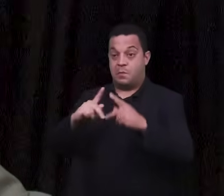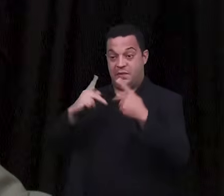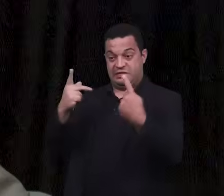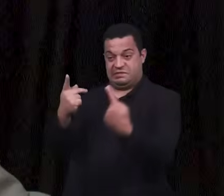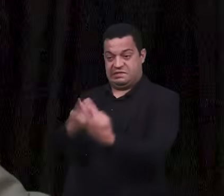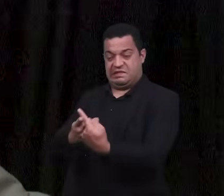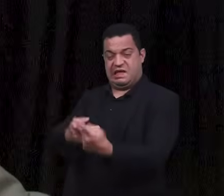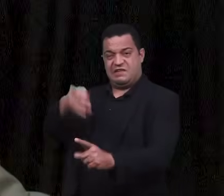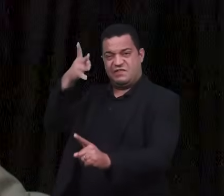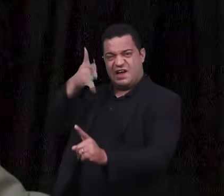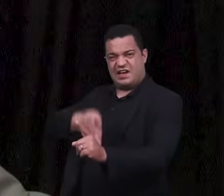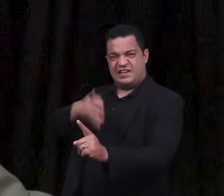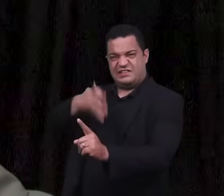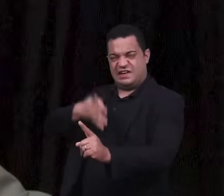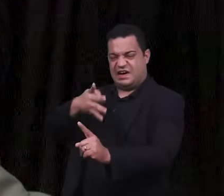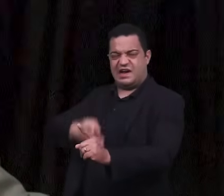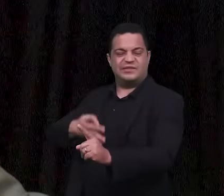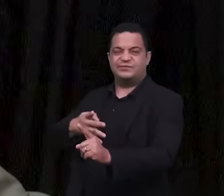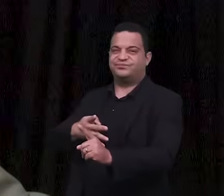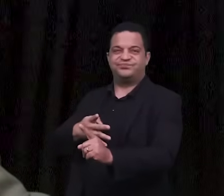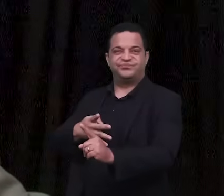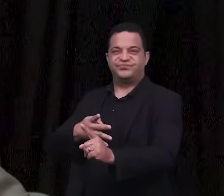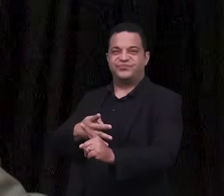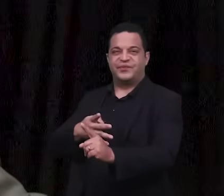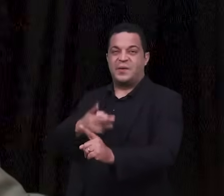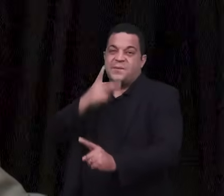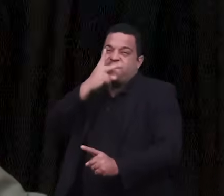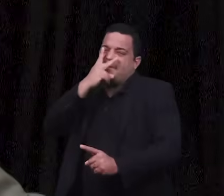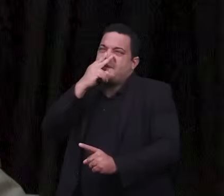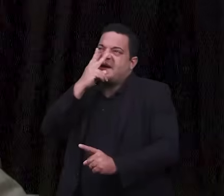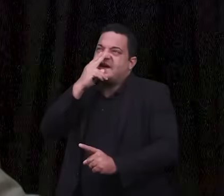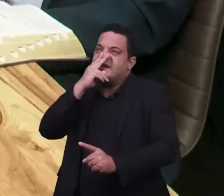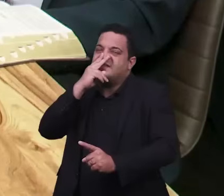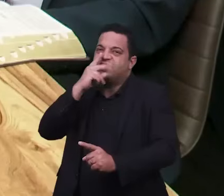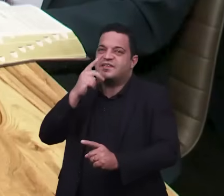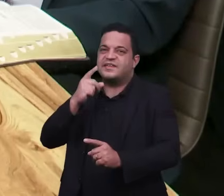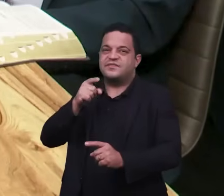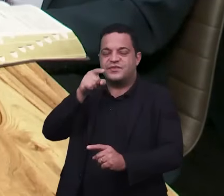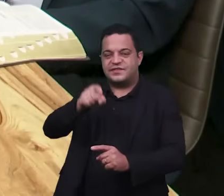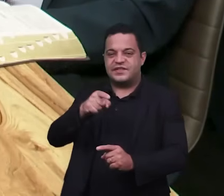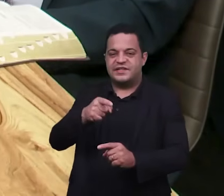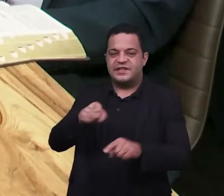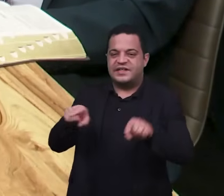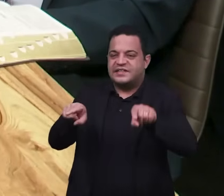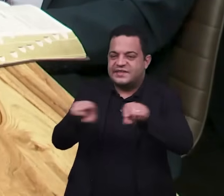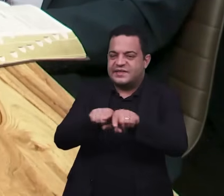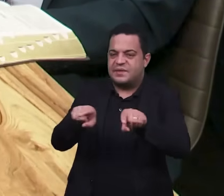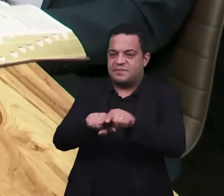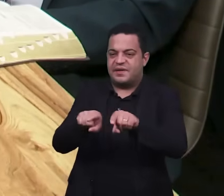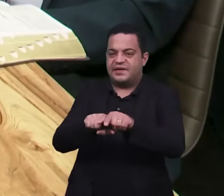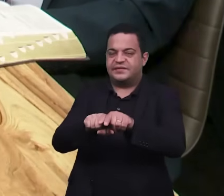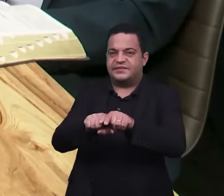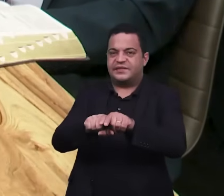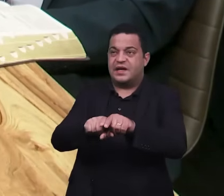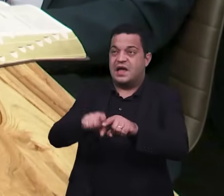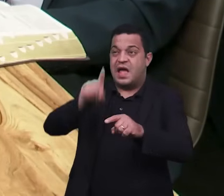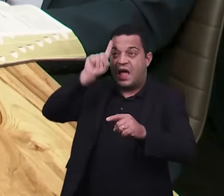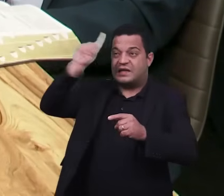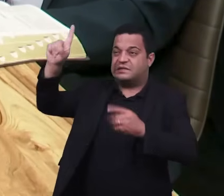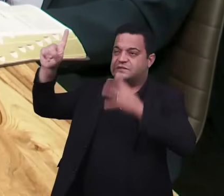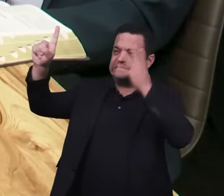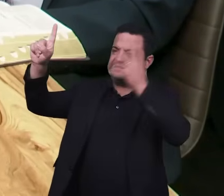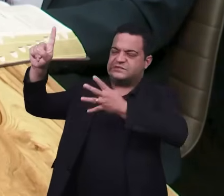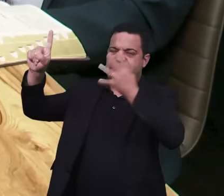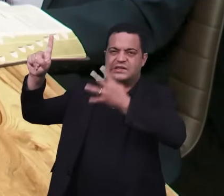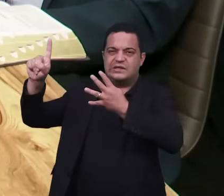Na verdade, eu estarei criticando o próprio Senhor. Isso é importante, porque o próprio texto diz, toda autoridade vem de